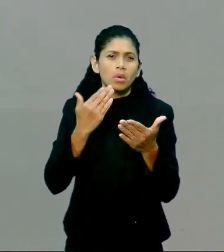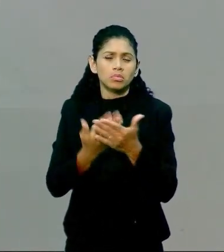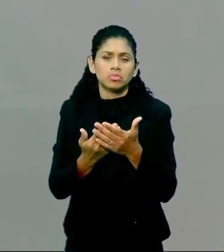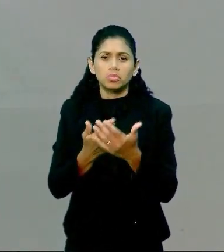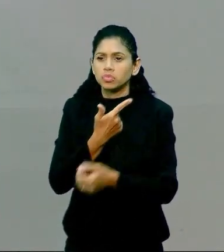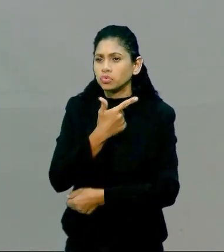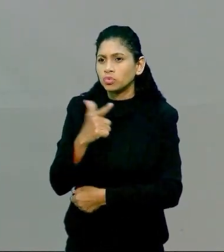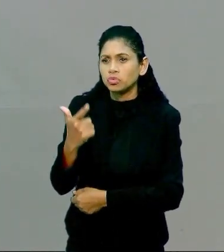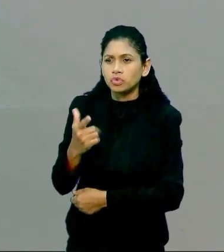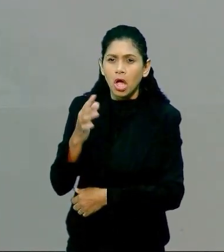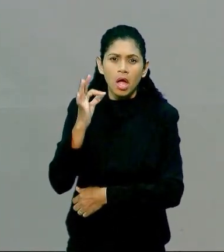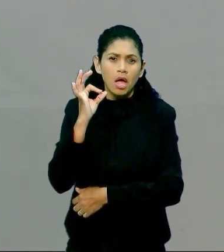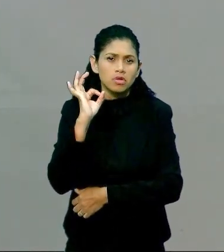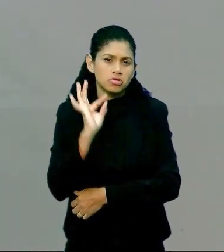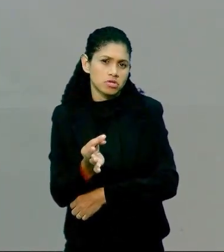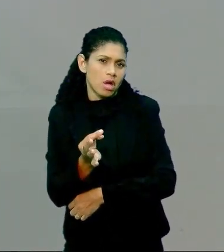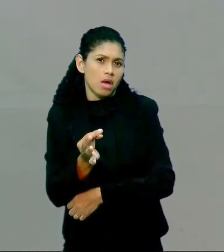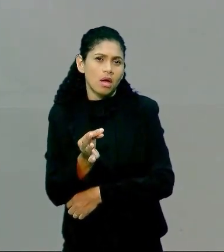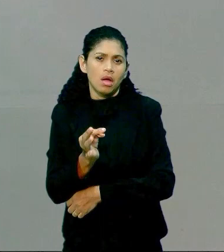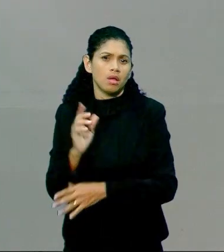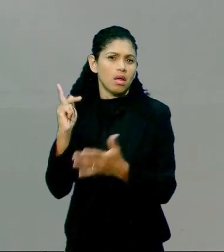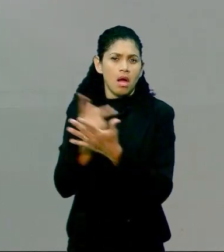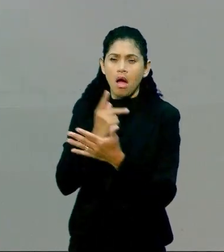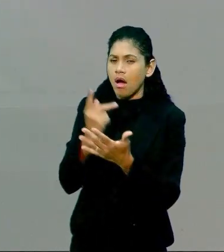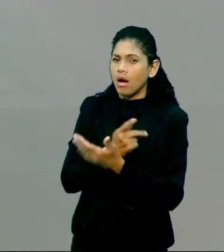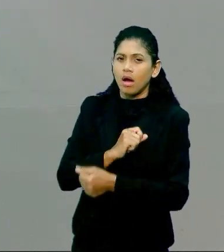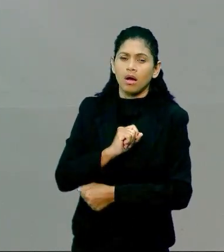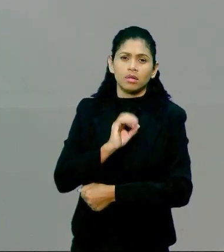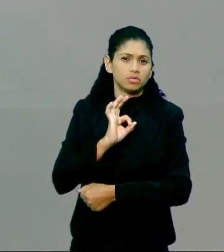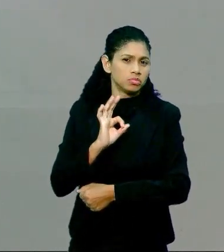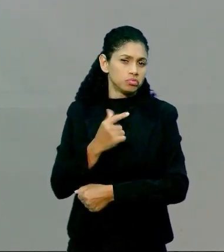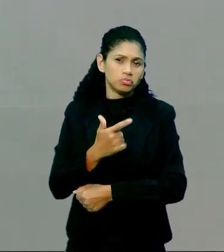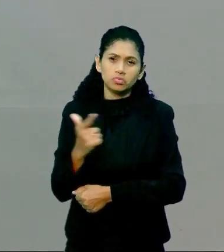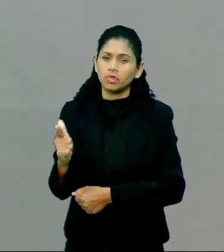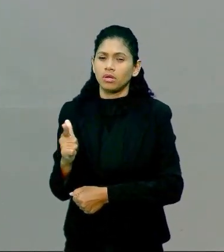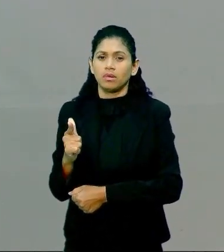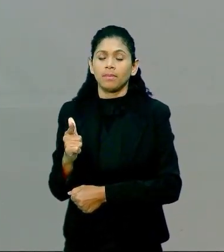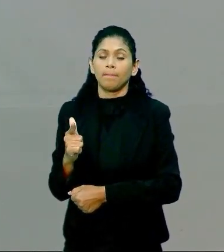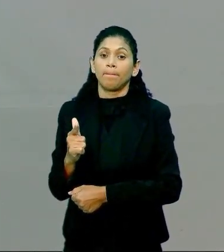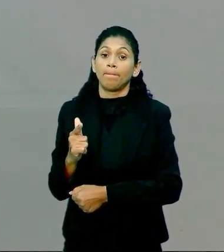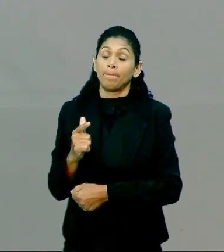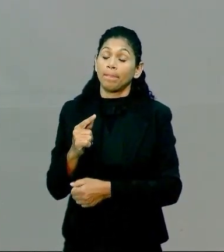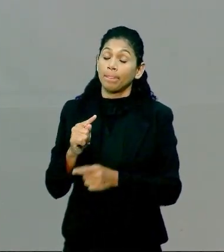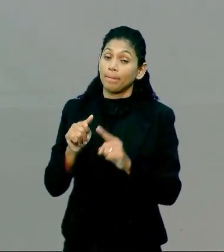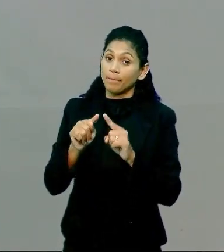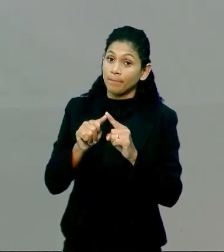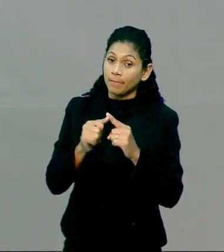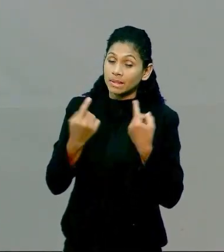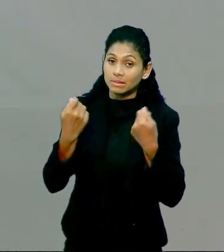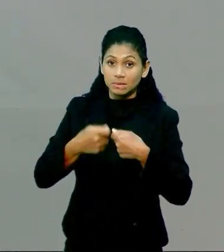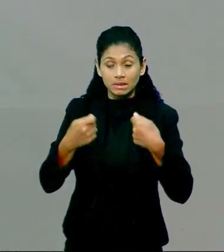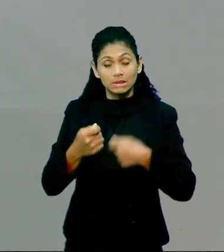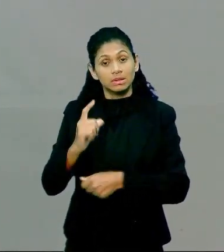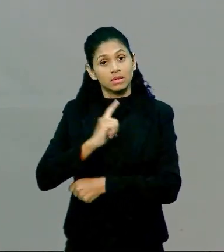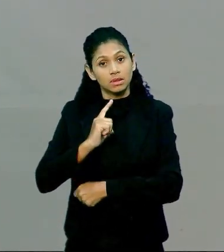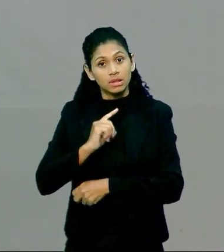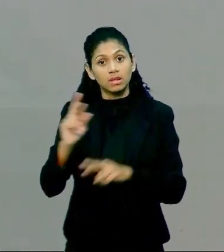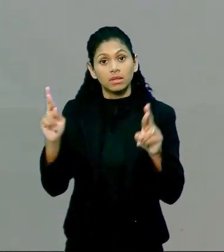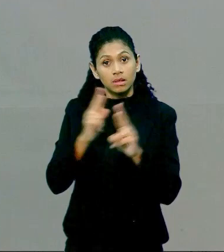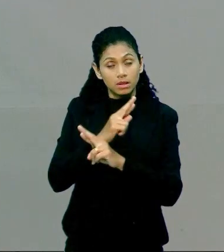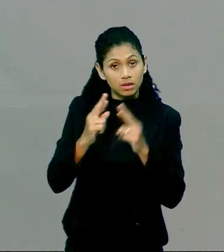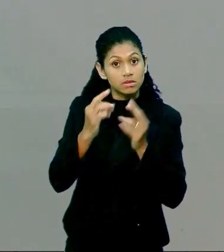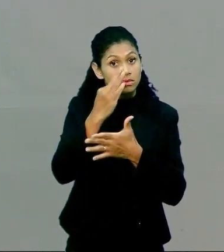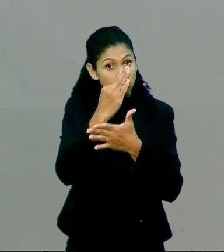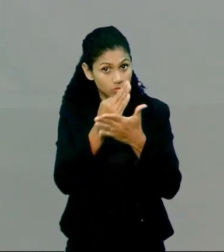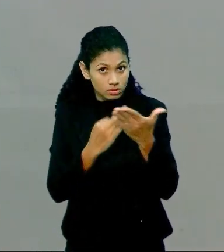ou errado, porque é o ponto de vista de cada um. Mas esse ponto de vista, ele tem que ter relação com o texto, né? Ele não